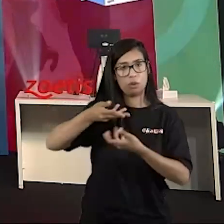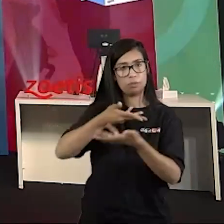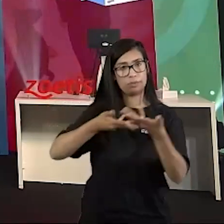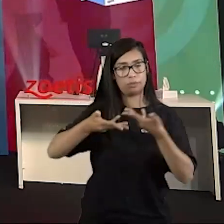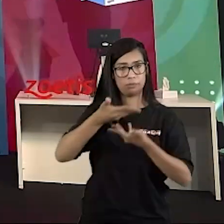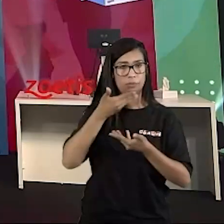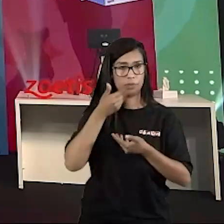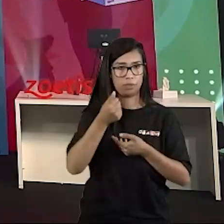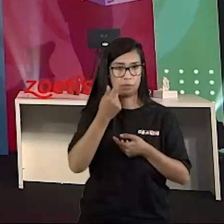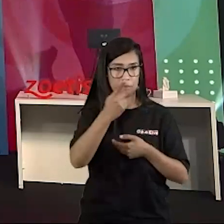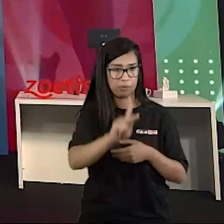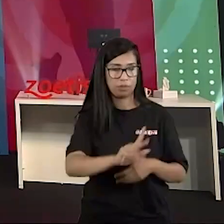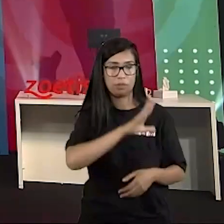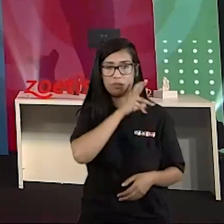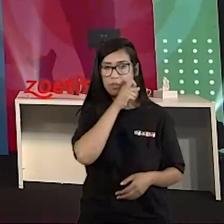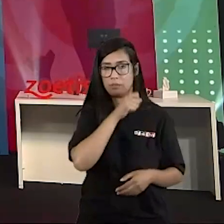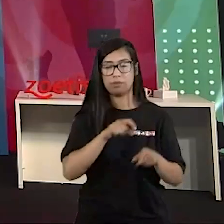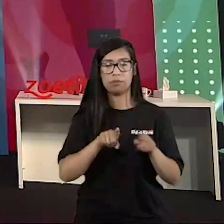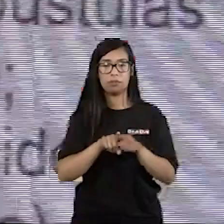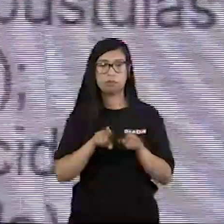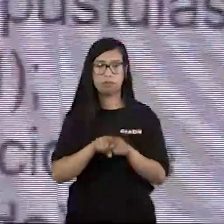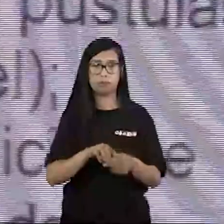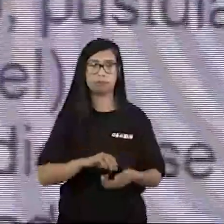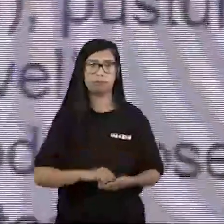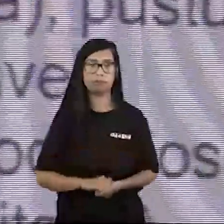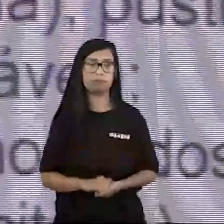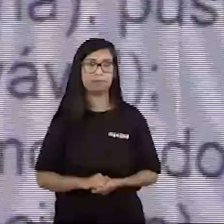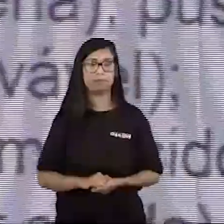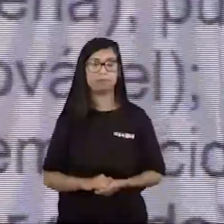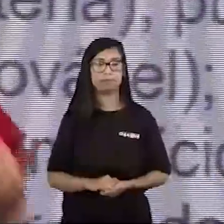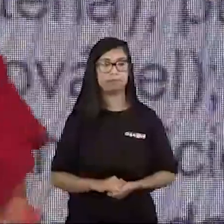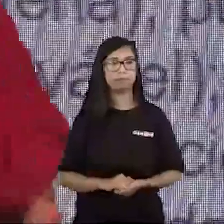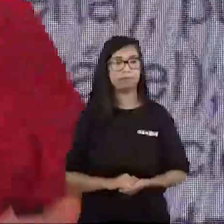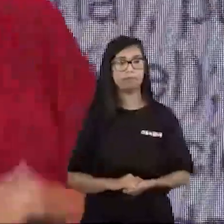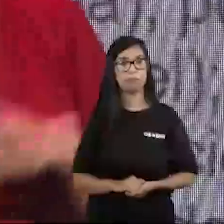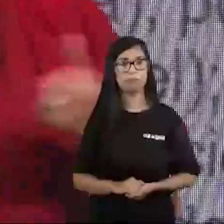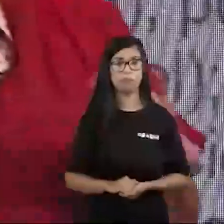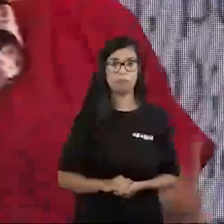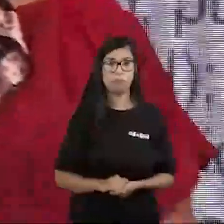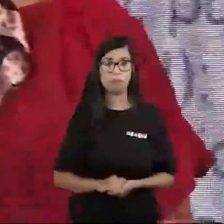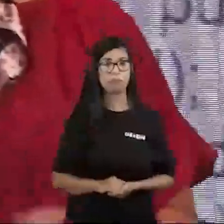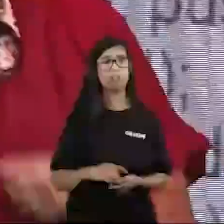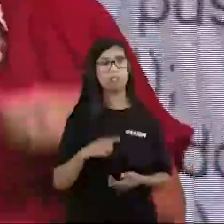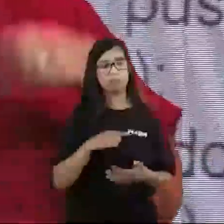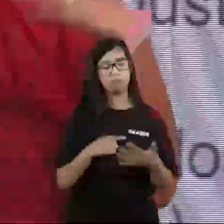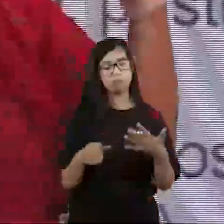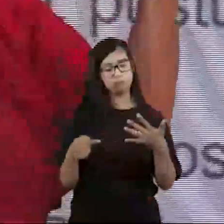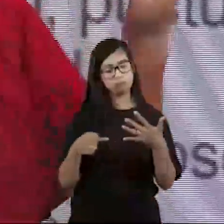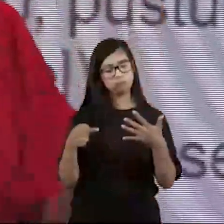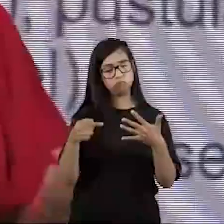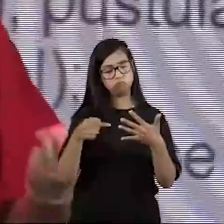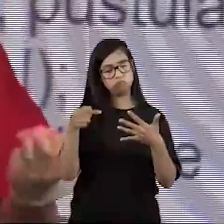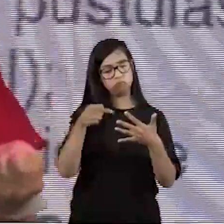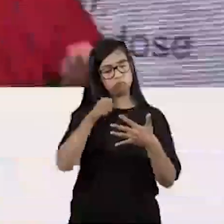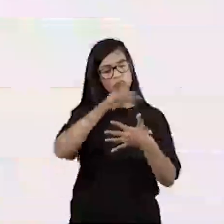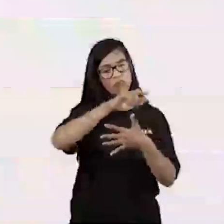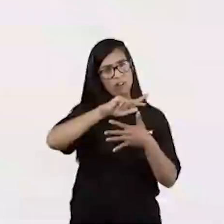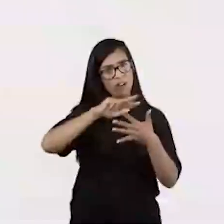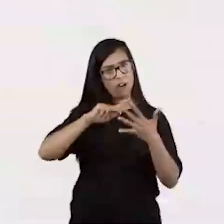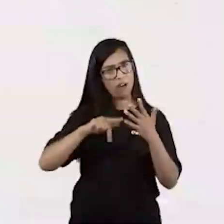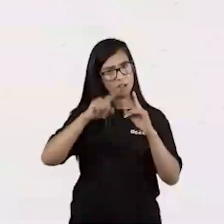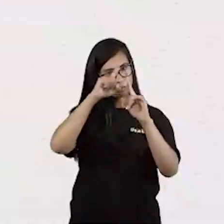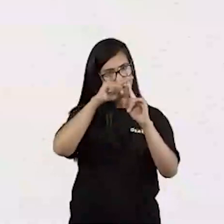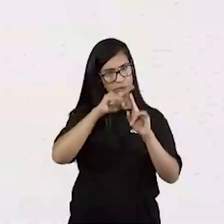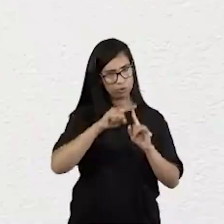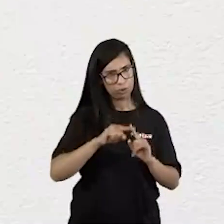Bom, então, nós temos lesões pustulares, crostosas, disseminadas, lesões foliculares, onde a